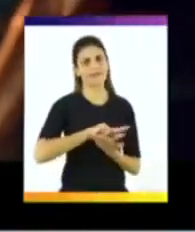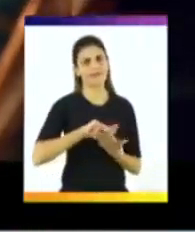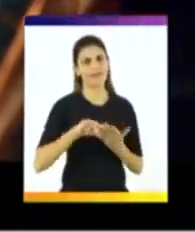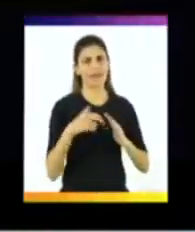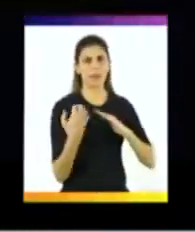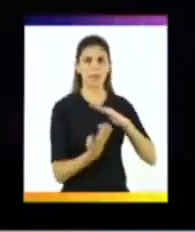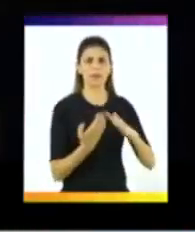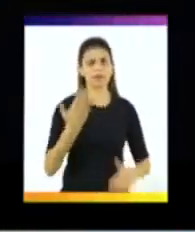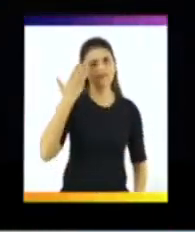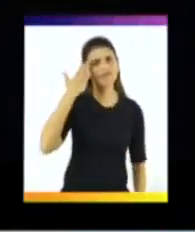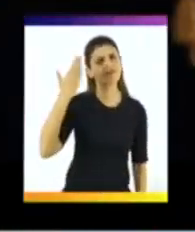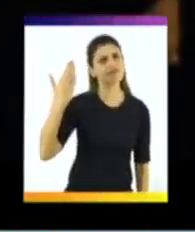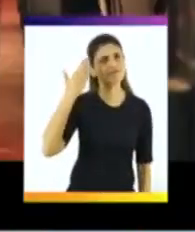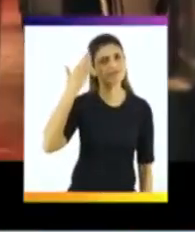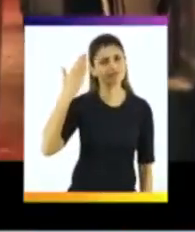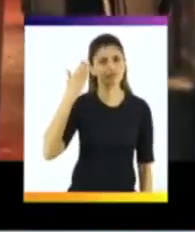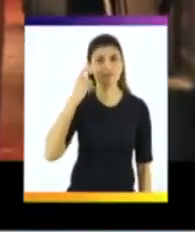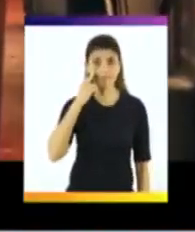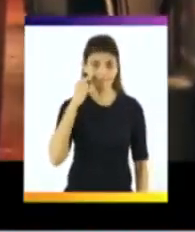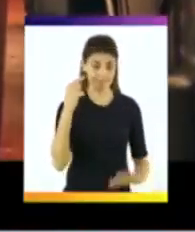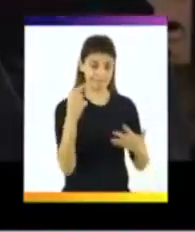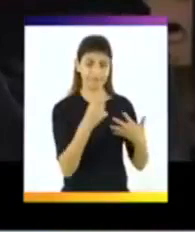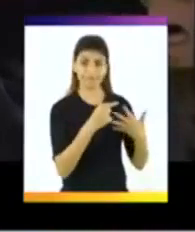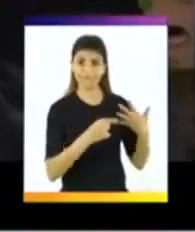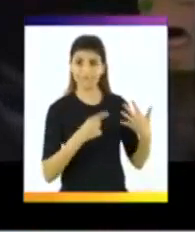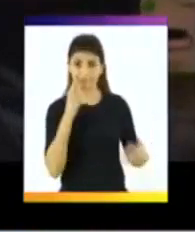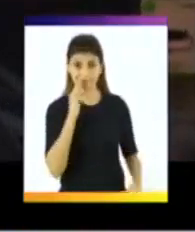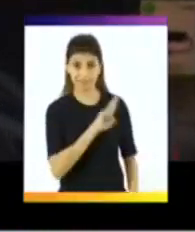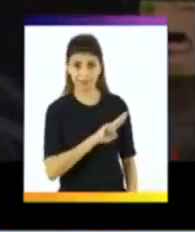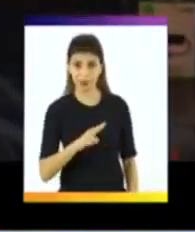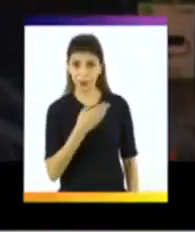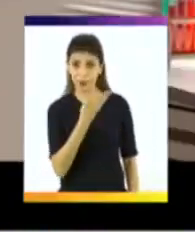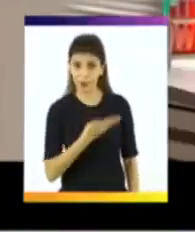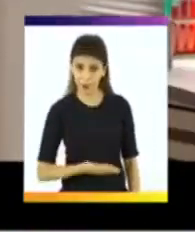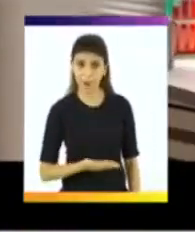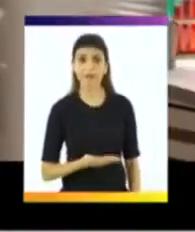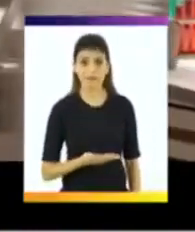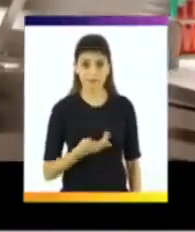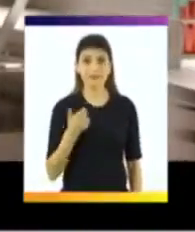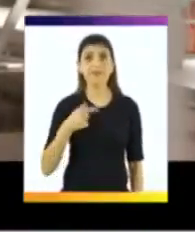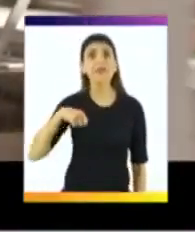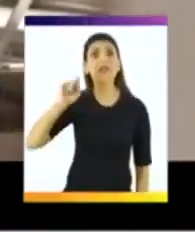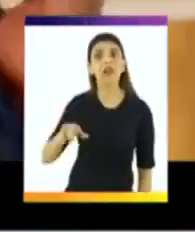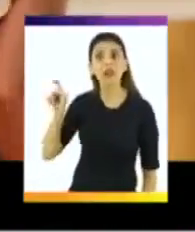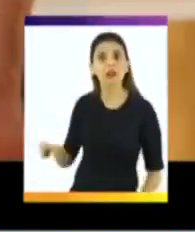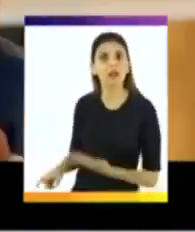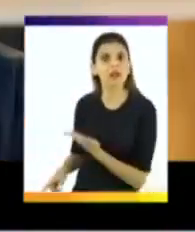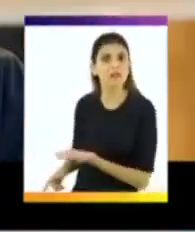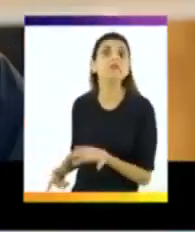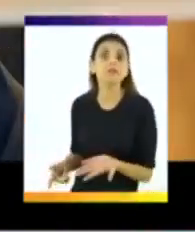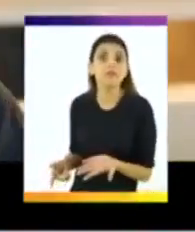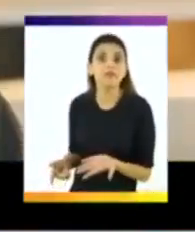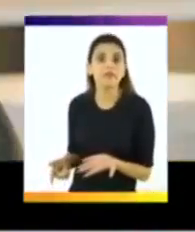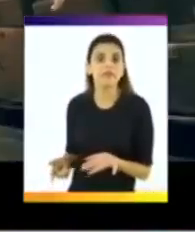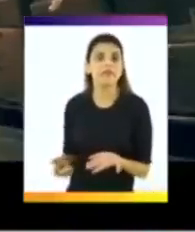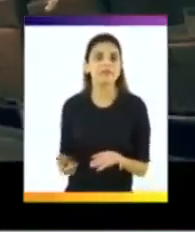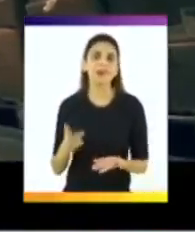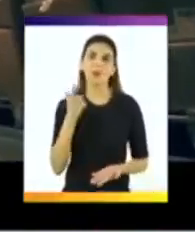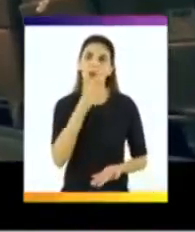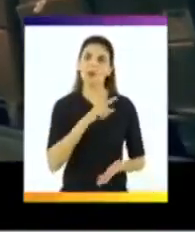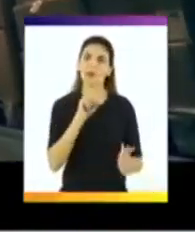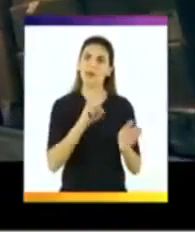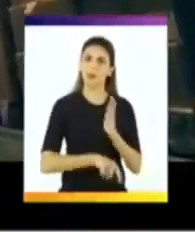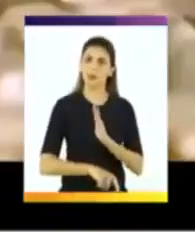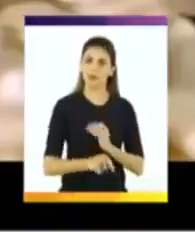aparece nas pesquisas então eles vão apresentando primeiro né como foi que ele pegou o estado Quais foram os programas que ele implementou